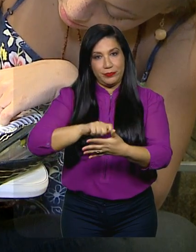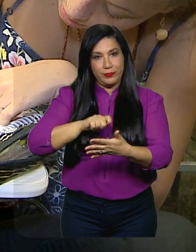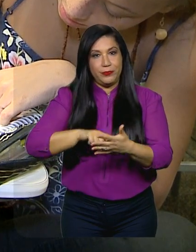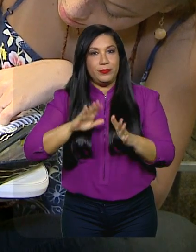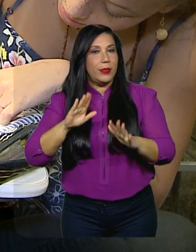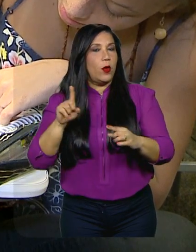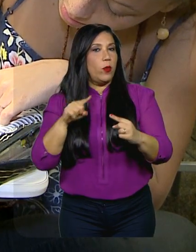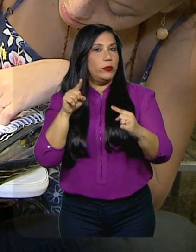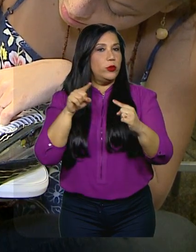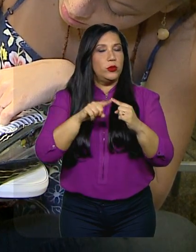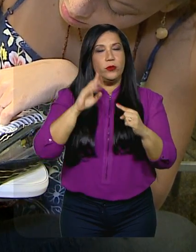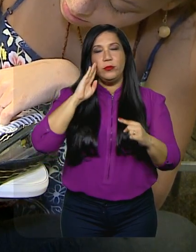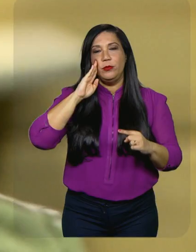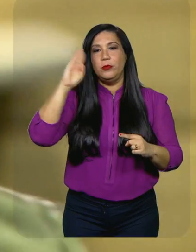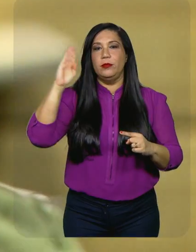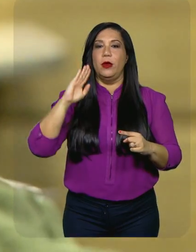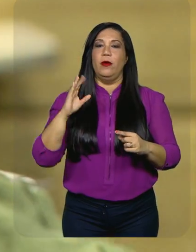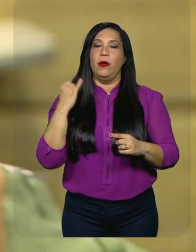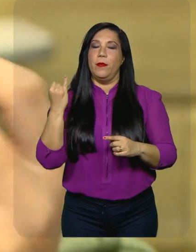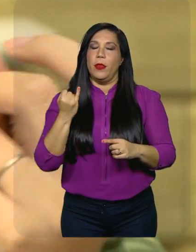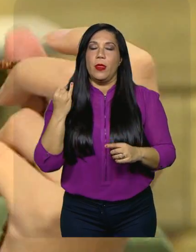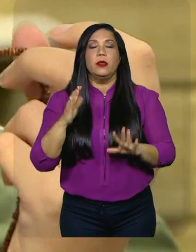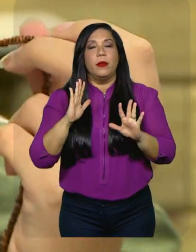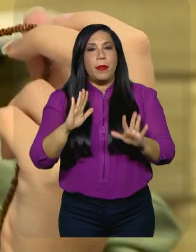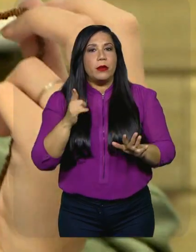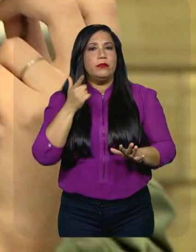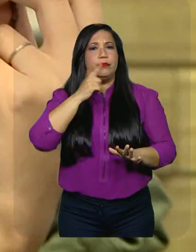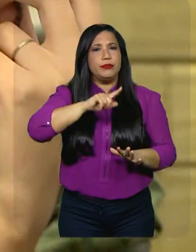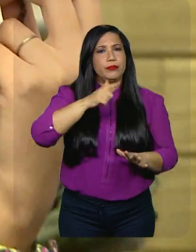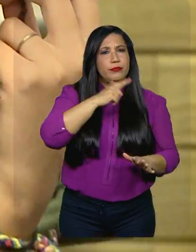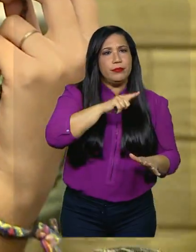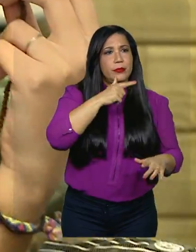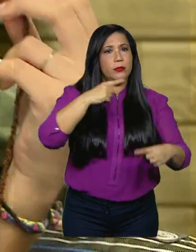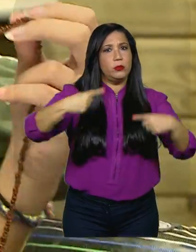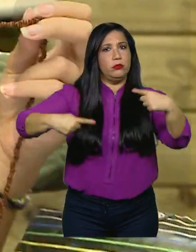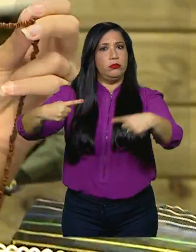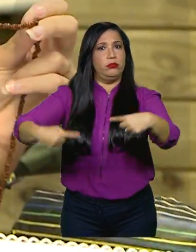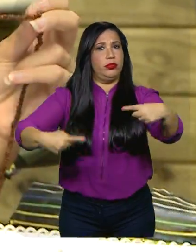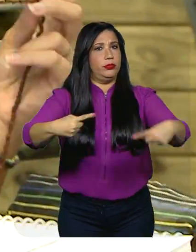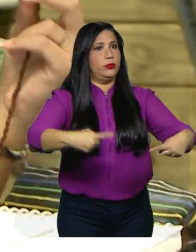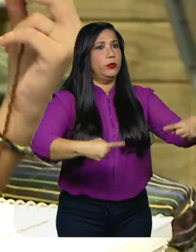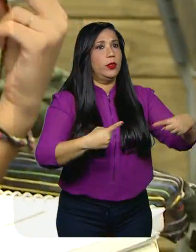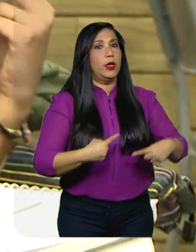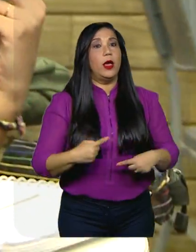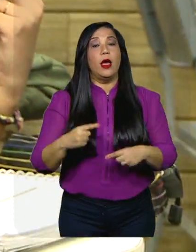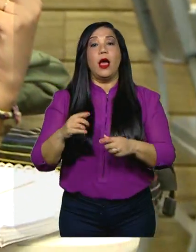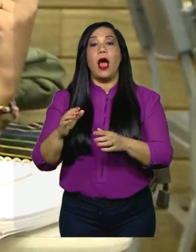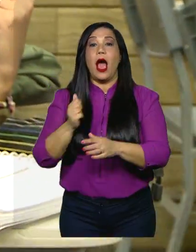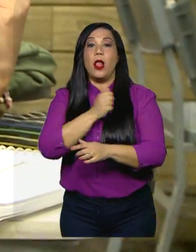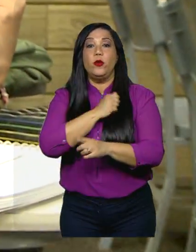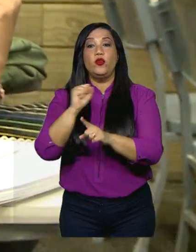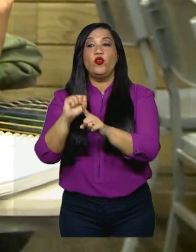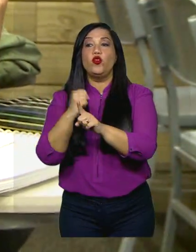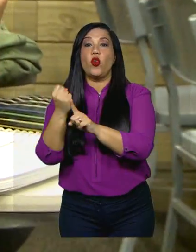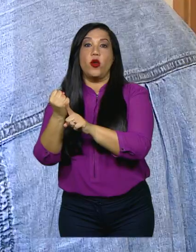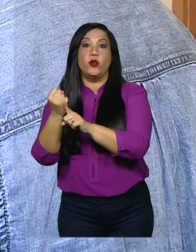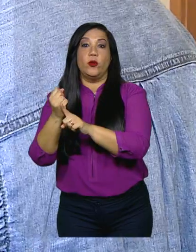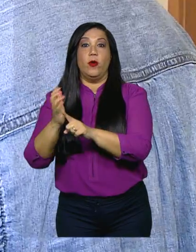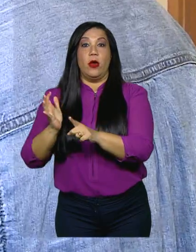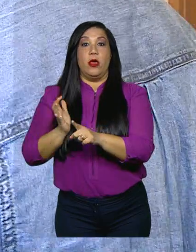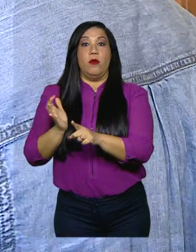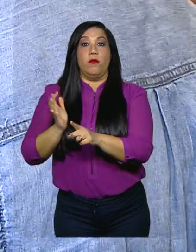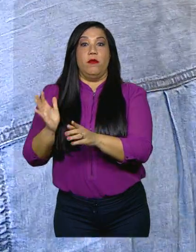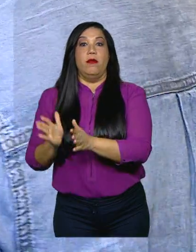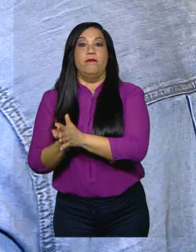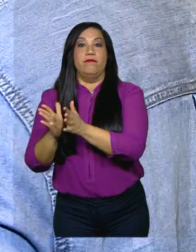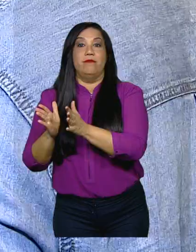sendo um objetivo mais concreto, tendo chance de concorrer com alunos de uma realidade socioeconômica mais favorável.